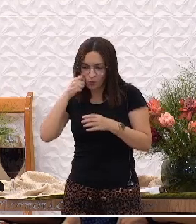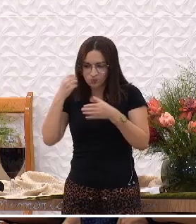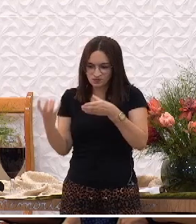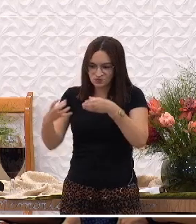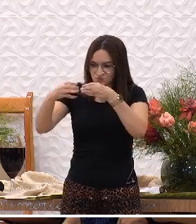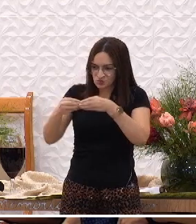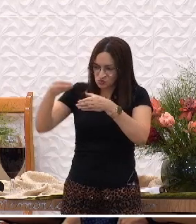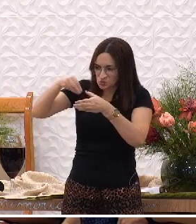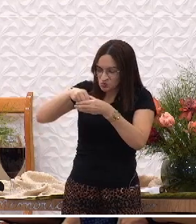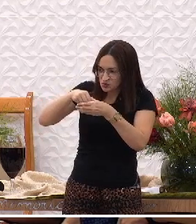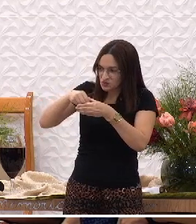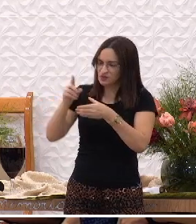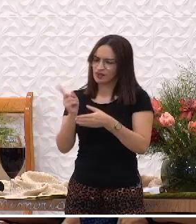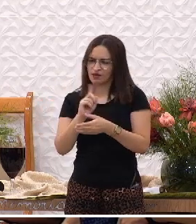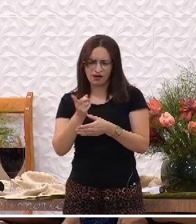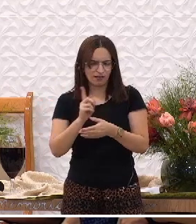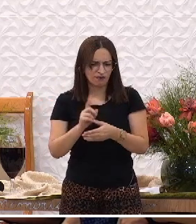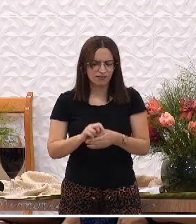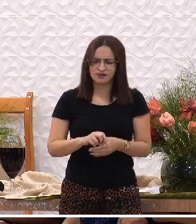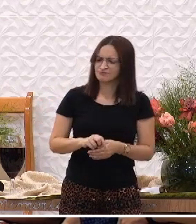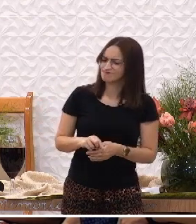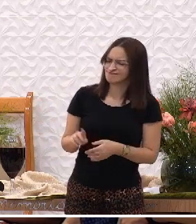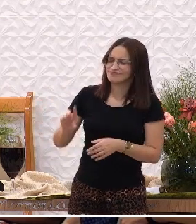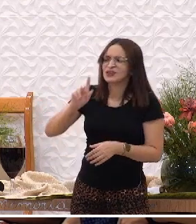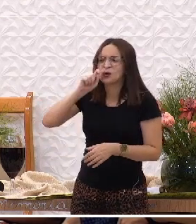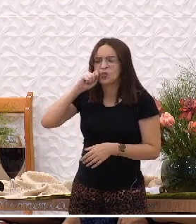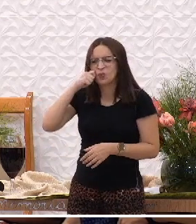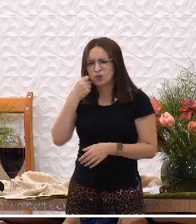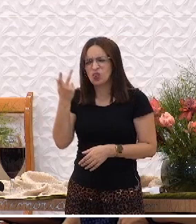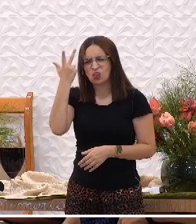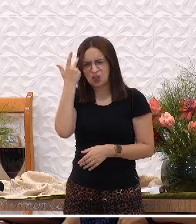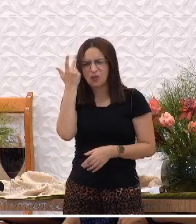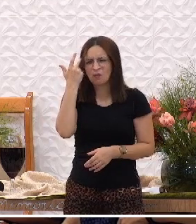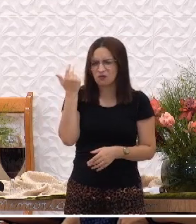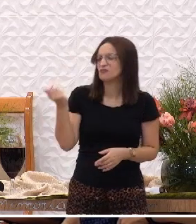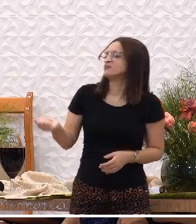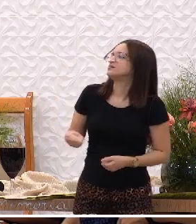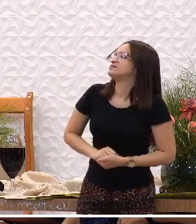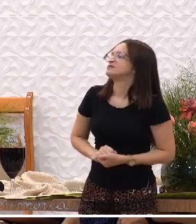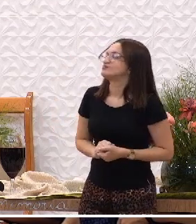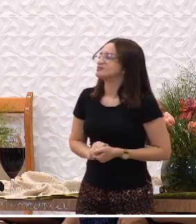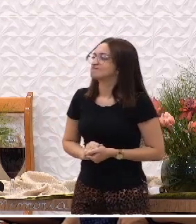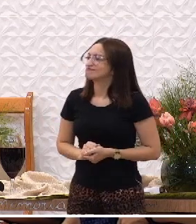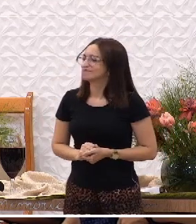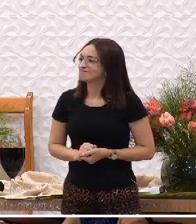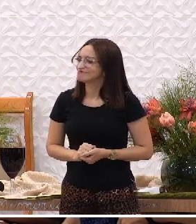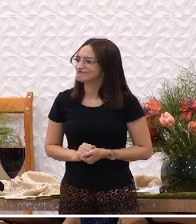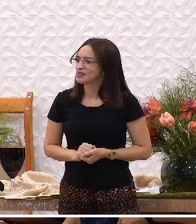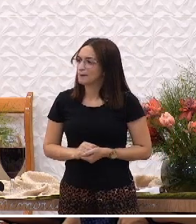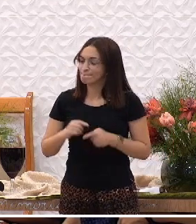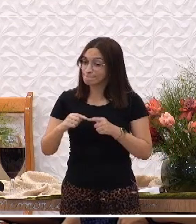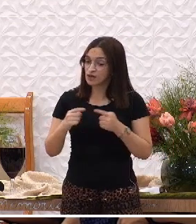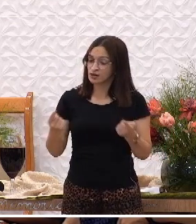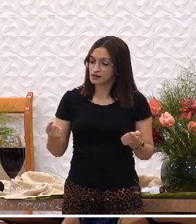seja, a gente está negando que o pão se transforma no corpo de Cristo, ou de que o corpo de Cristo está ali escondido, né, de alguma forma, mas a gente afirma